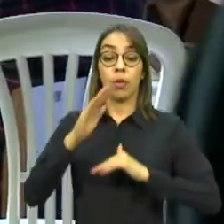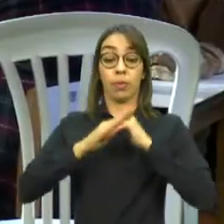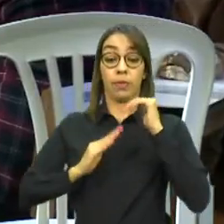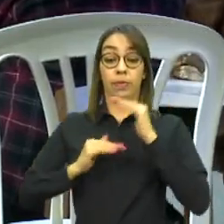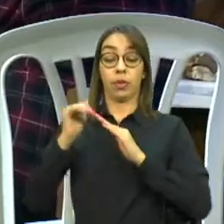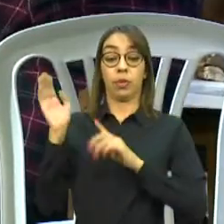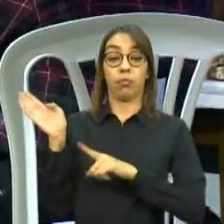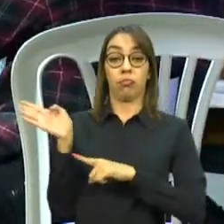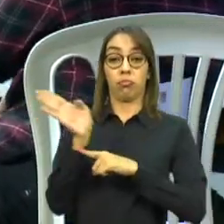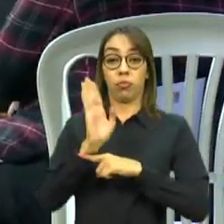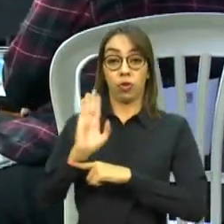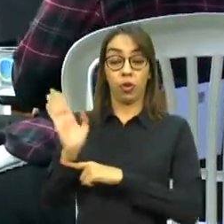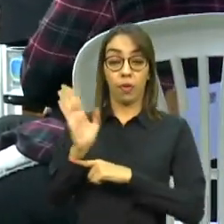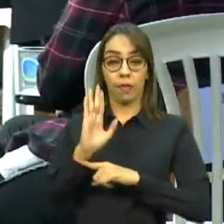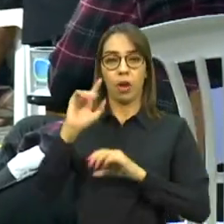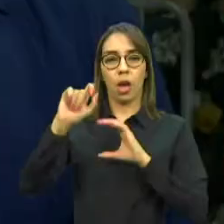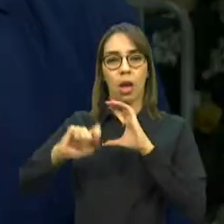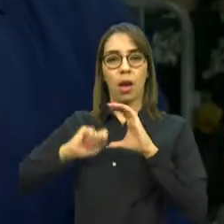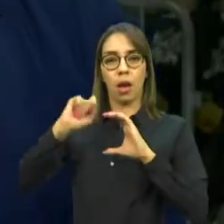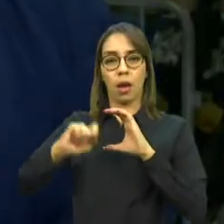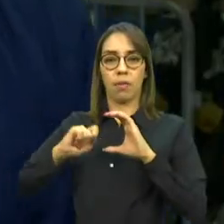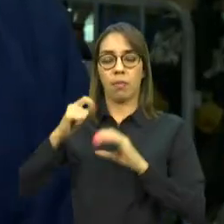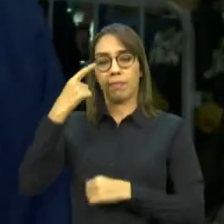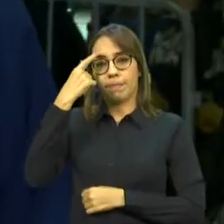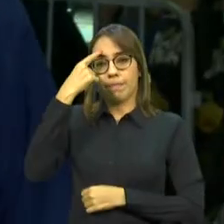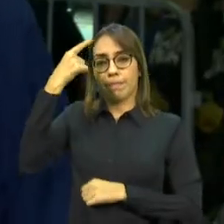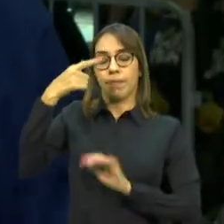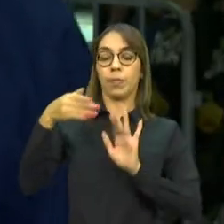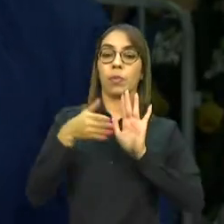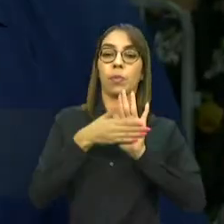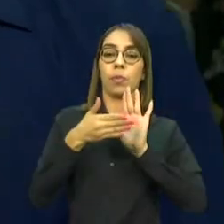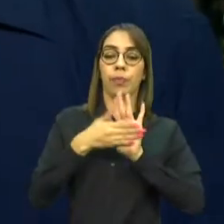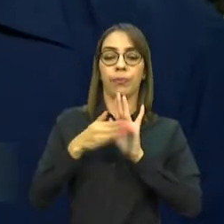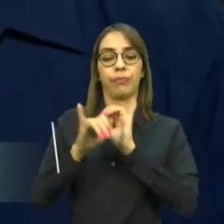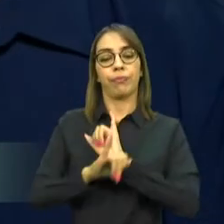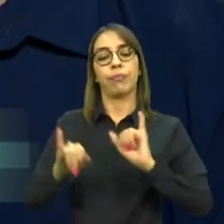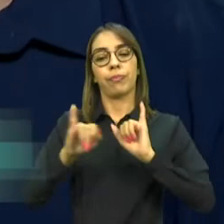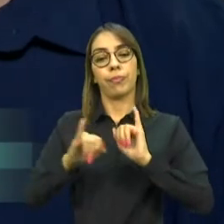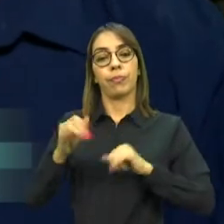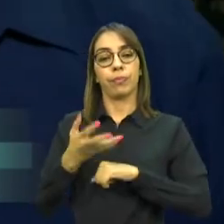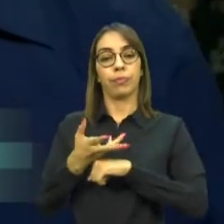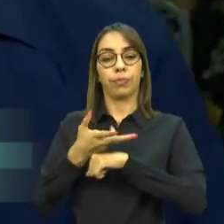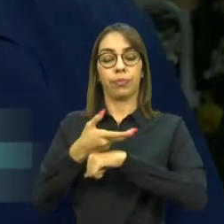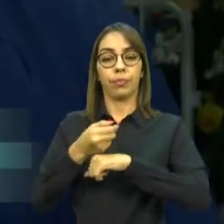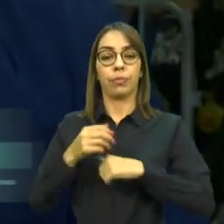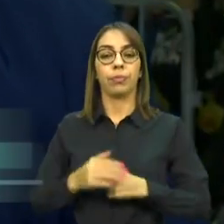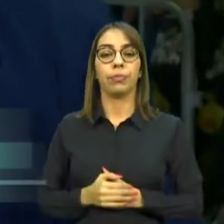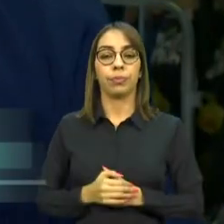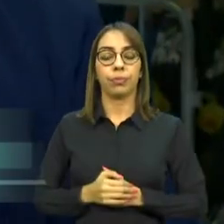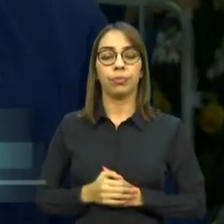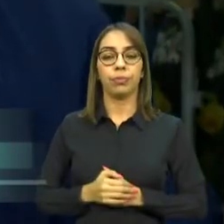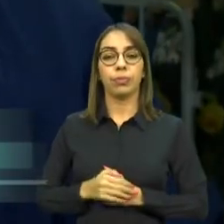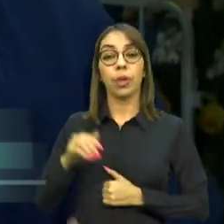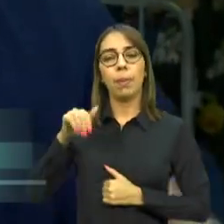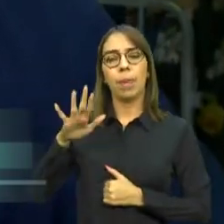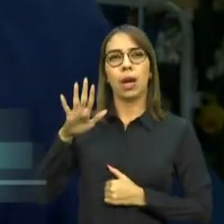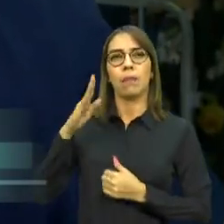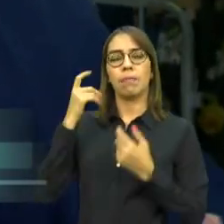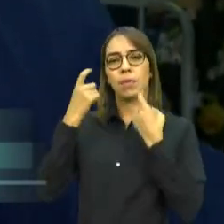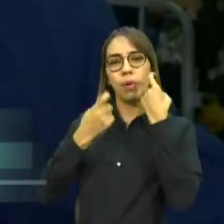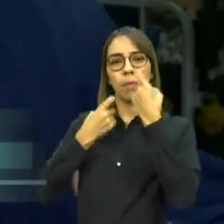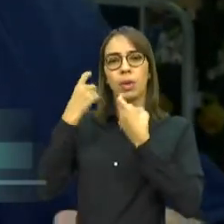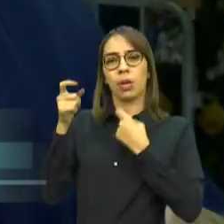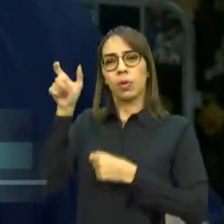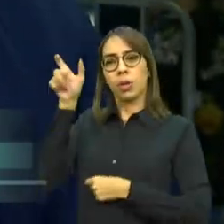a comissão que idealizou o festival. Uma das grandes preocupações do Dr. Evandro Leitão era a